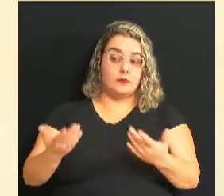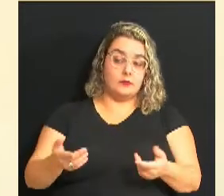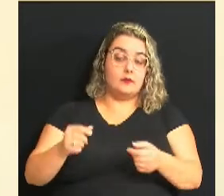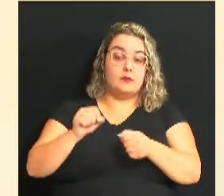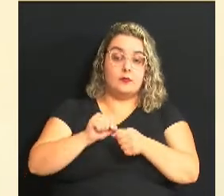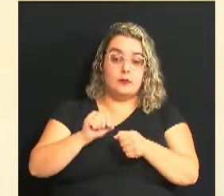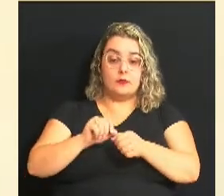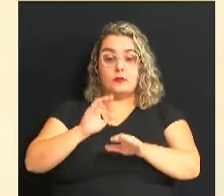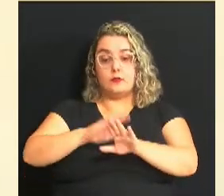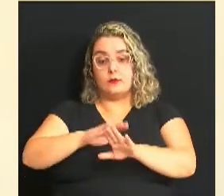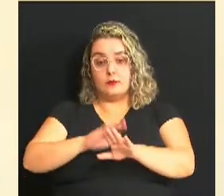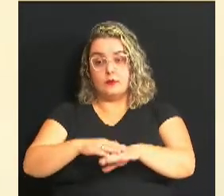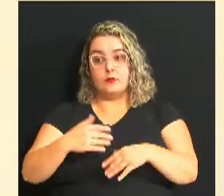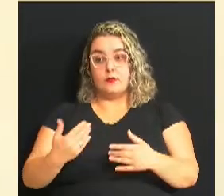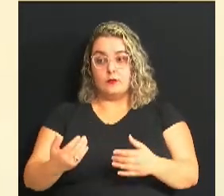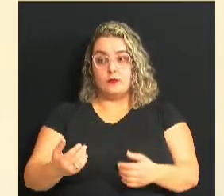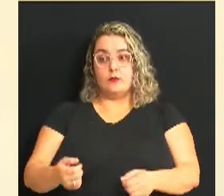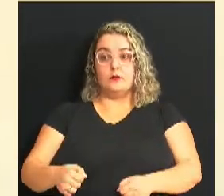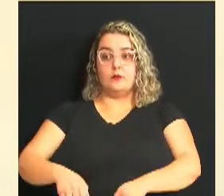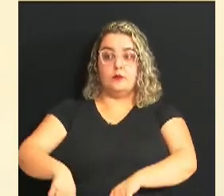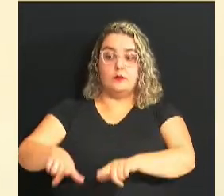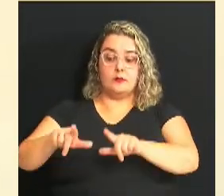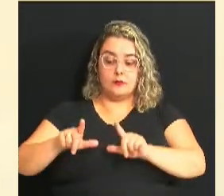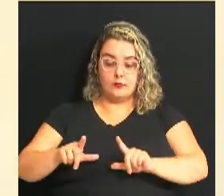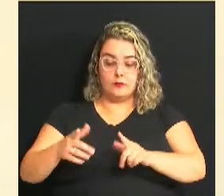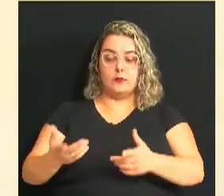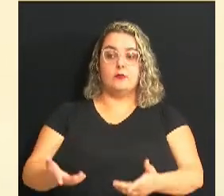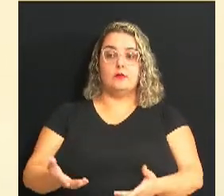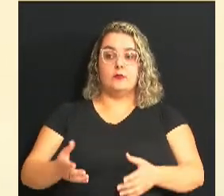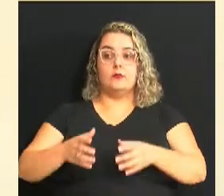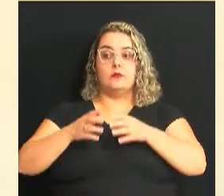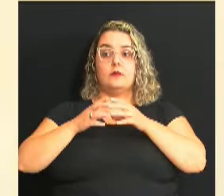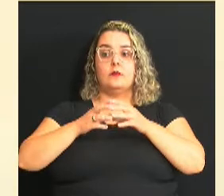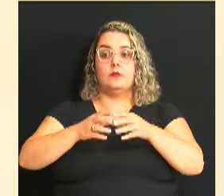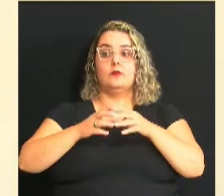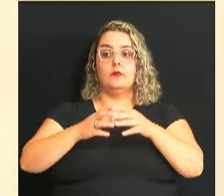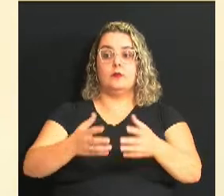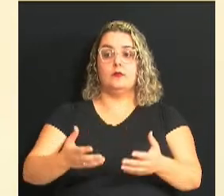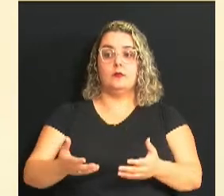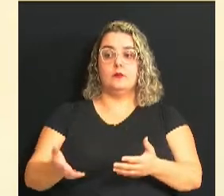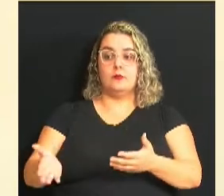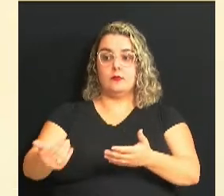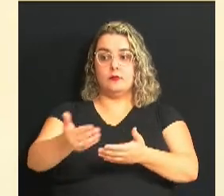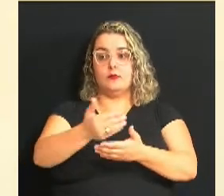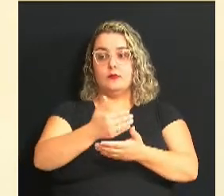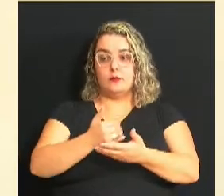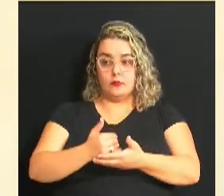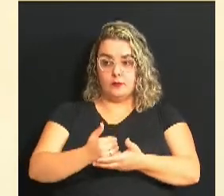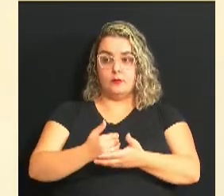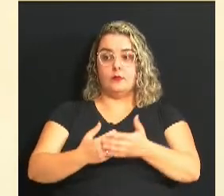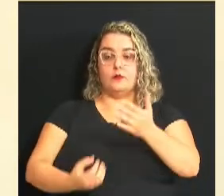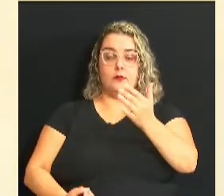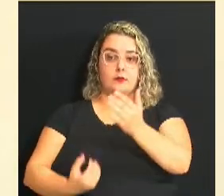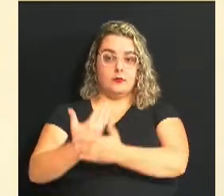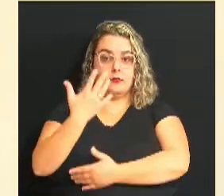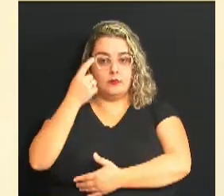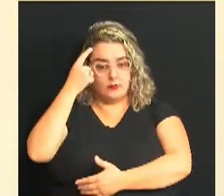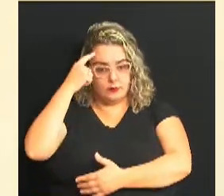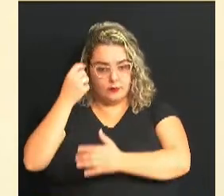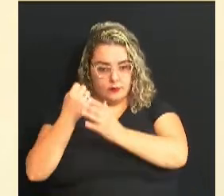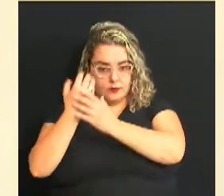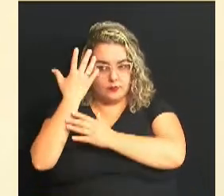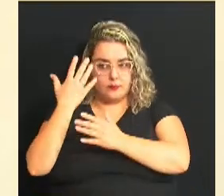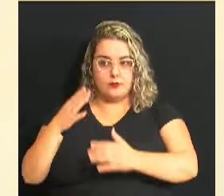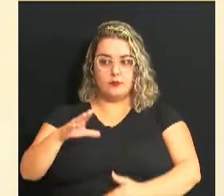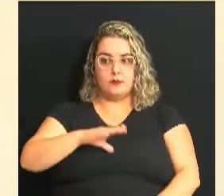de formação, de convívio, sobretudo, né? E de acolhimento dos processos de criação. Campinas é uma cidade muito conhecida